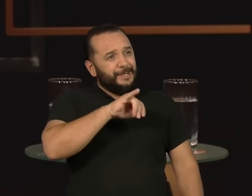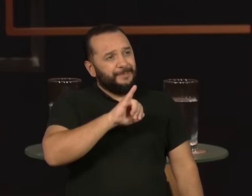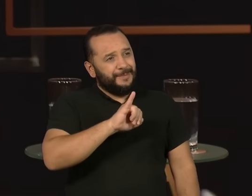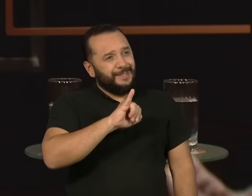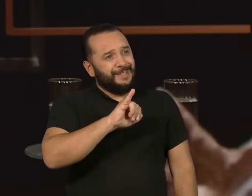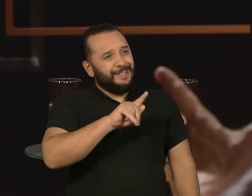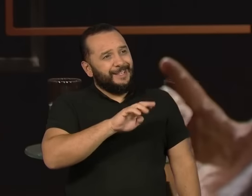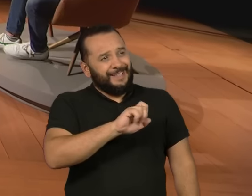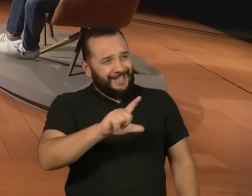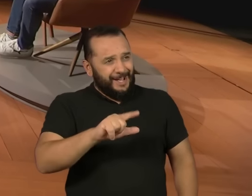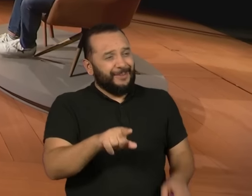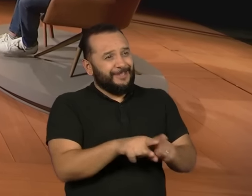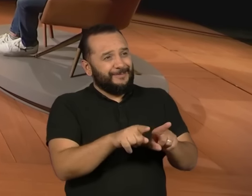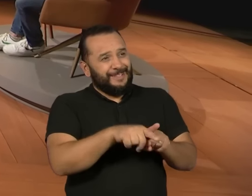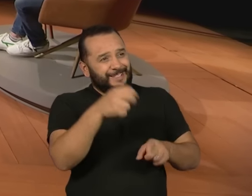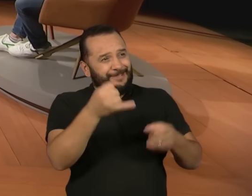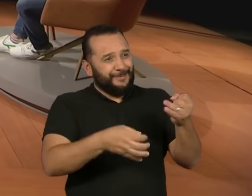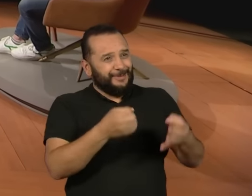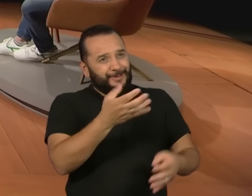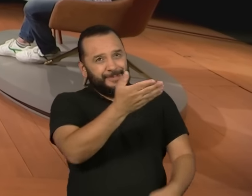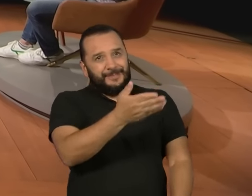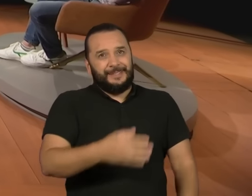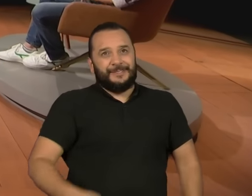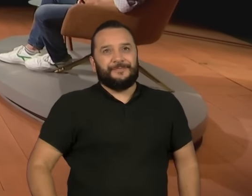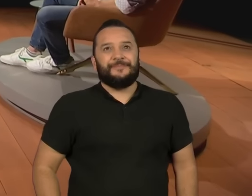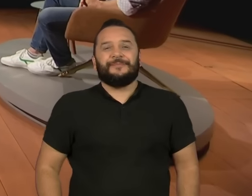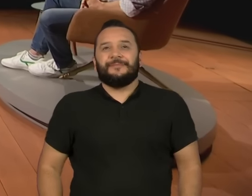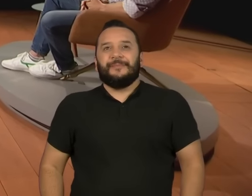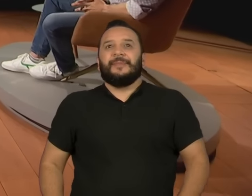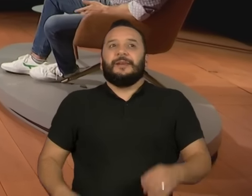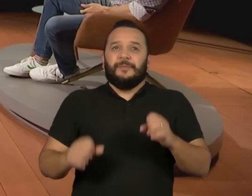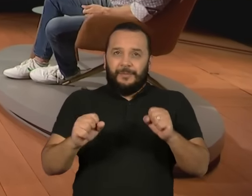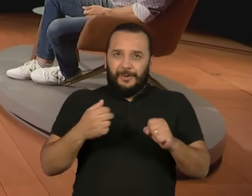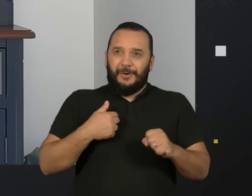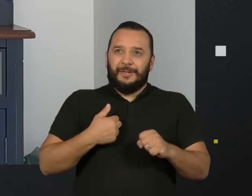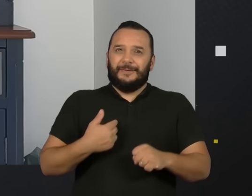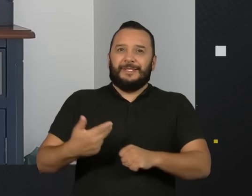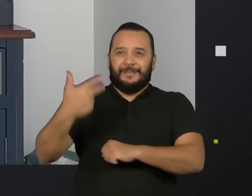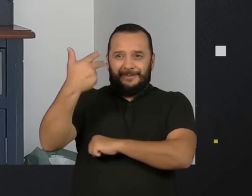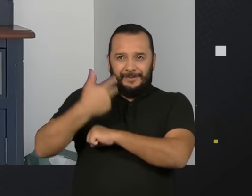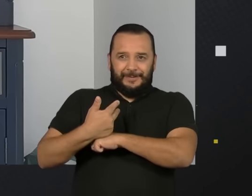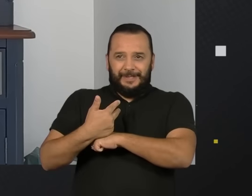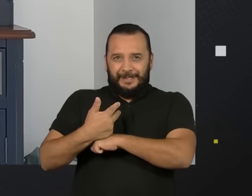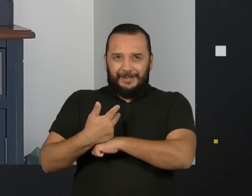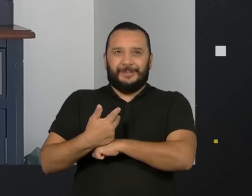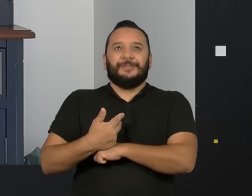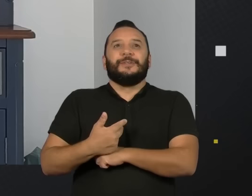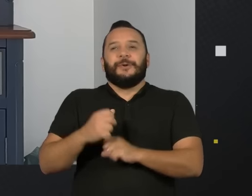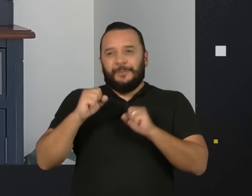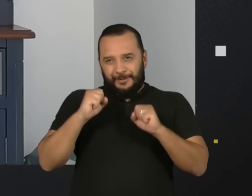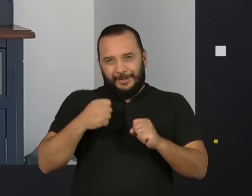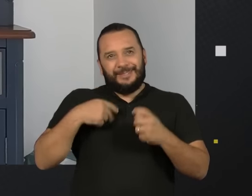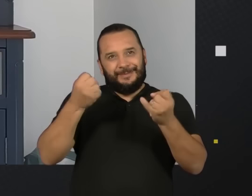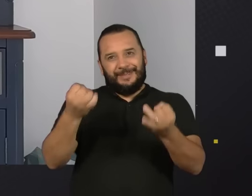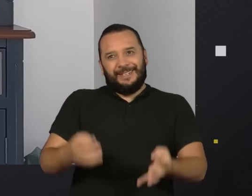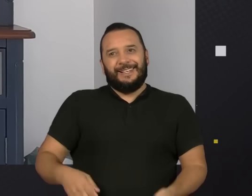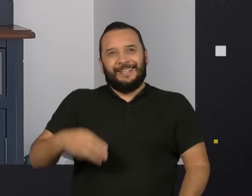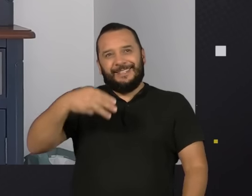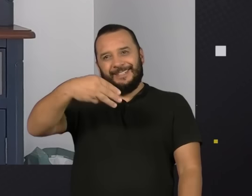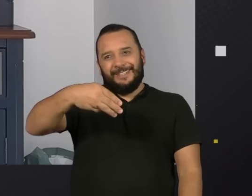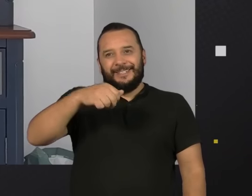falando Ah, com você. Miguelzinho, mentira. Você pode fazer mais um vídeo falando sobre o Matheus? Posso fazer mais um